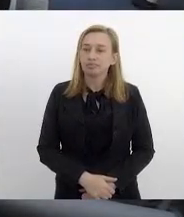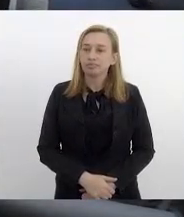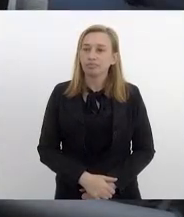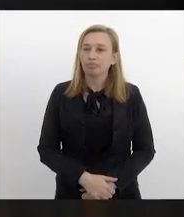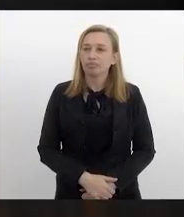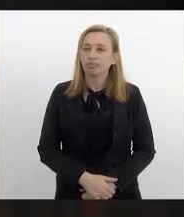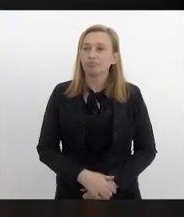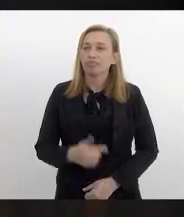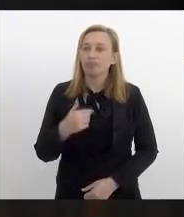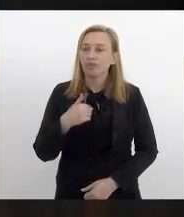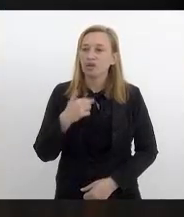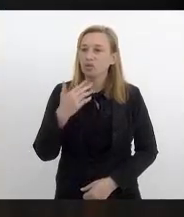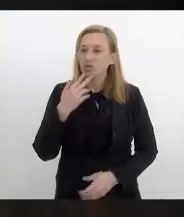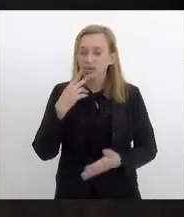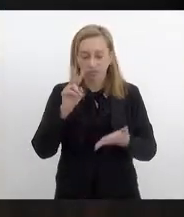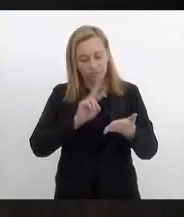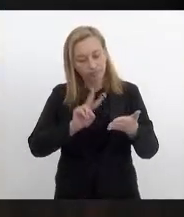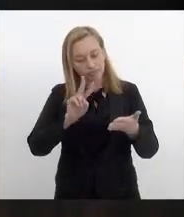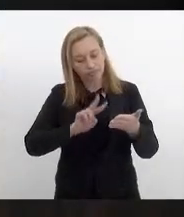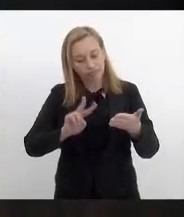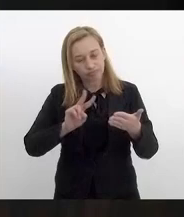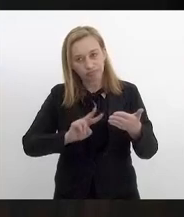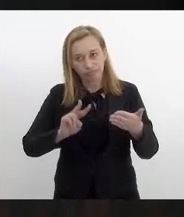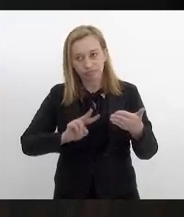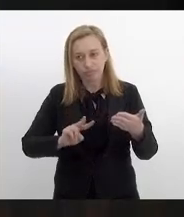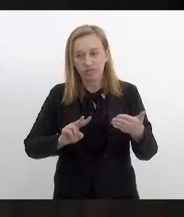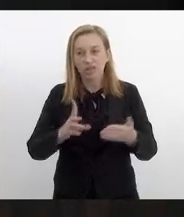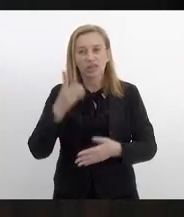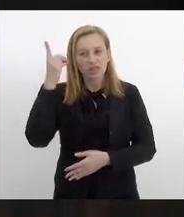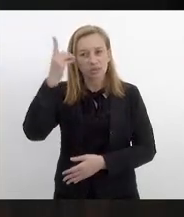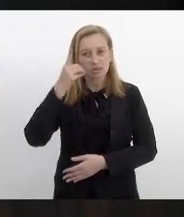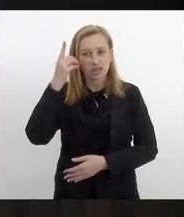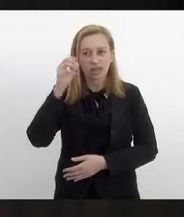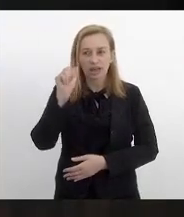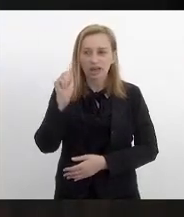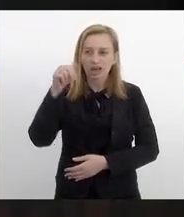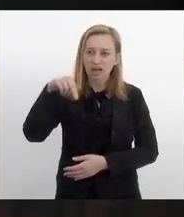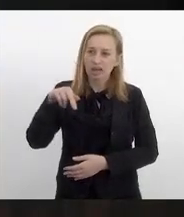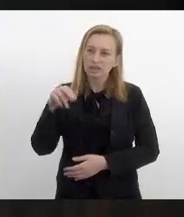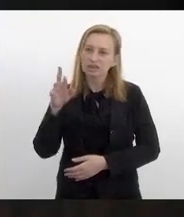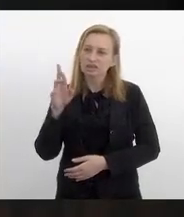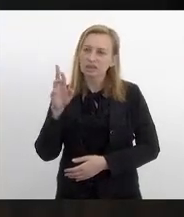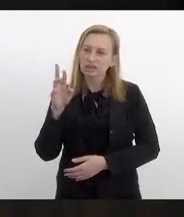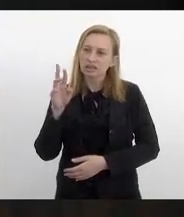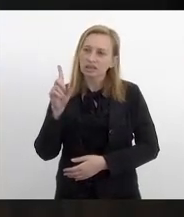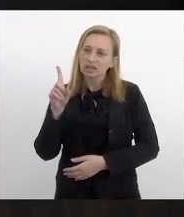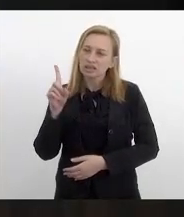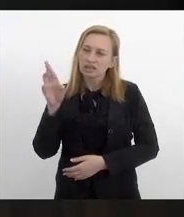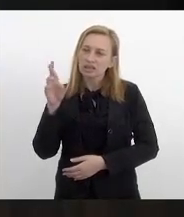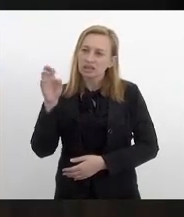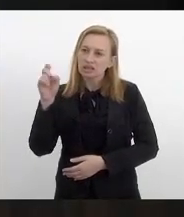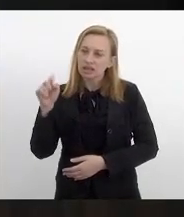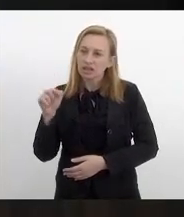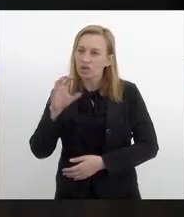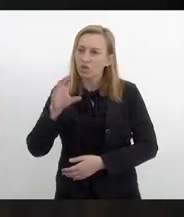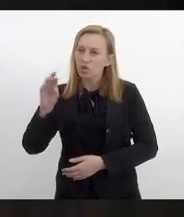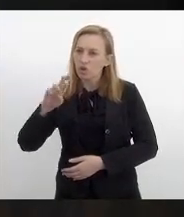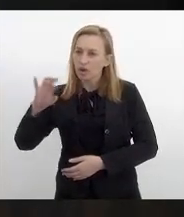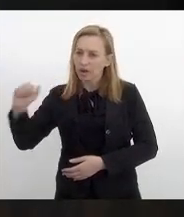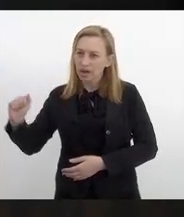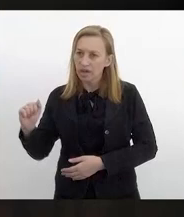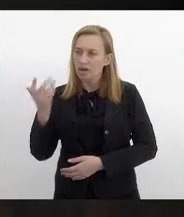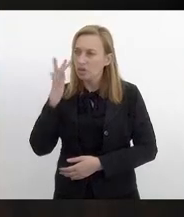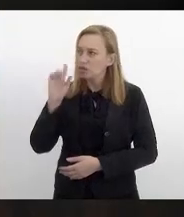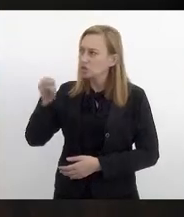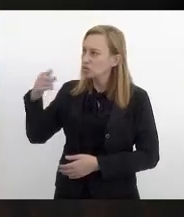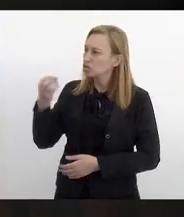Eu estou passando a vista aqui, salvo o deputado André Correia, que eu não vejo aqui, vou ligar, mas acho que os demais têm um bom